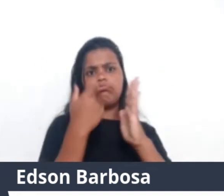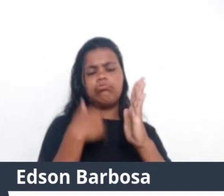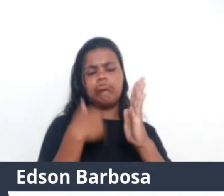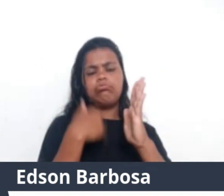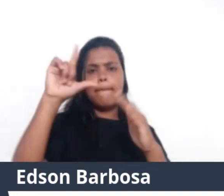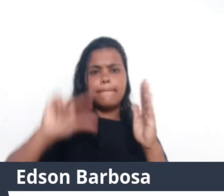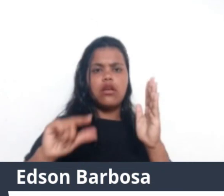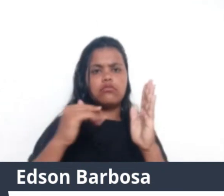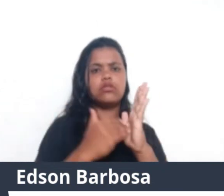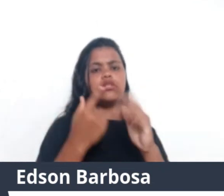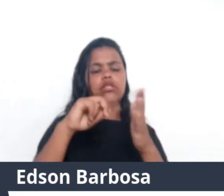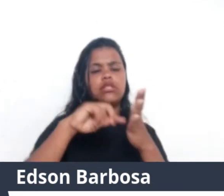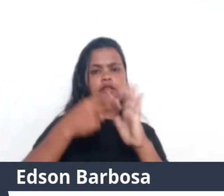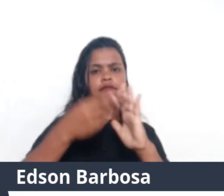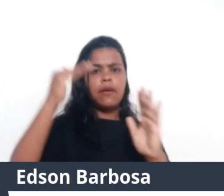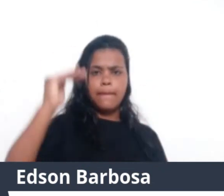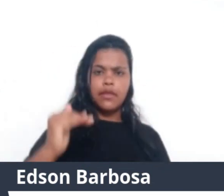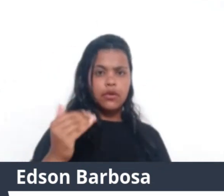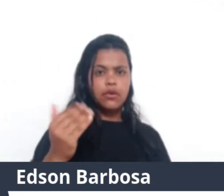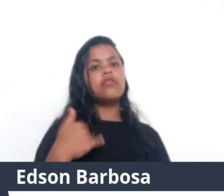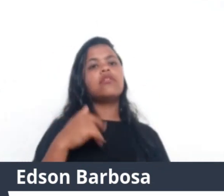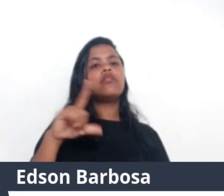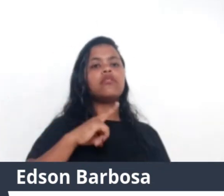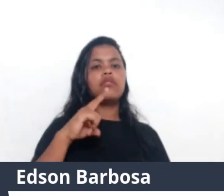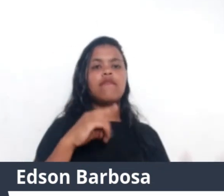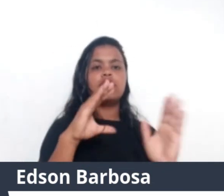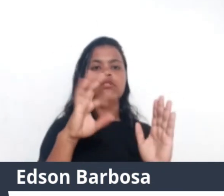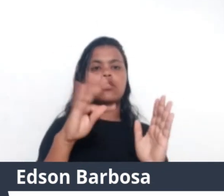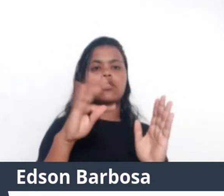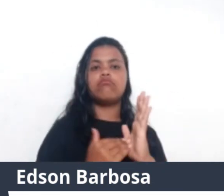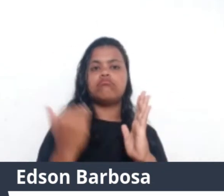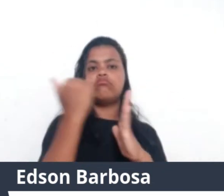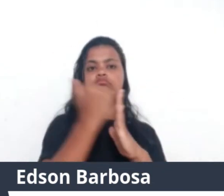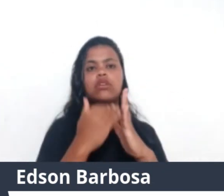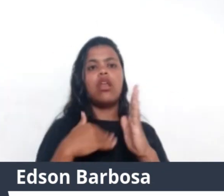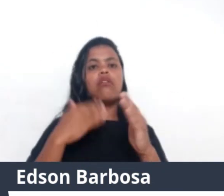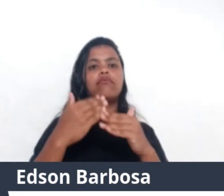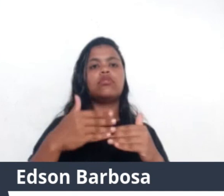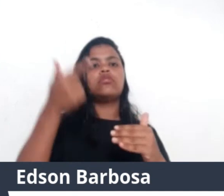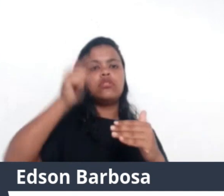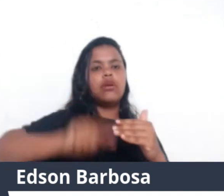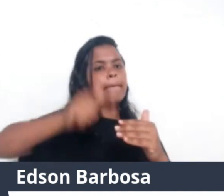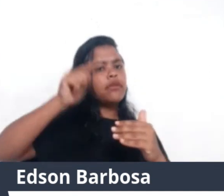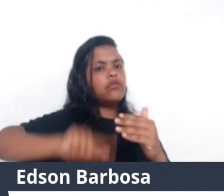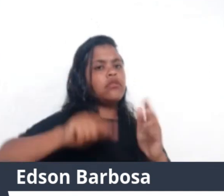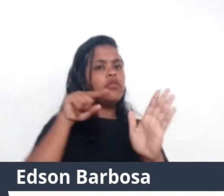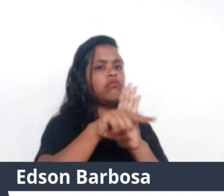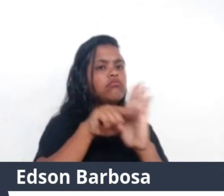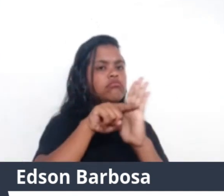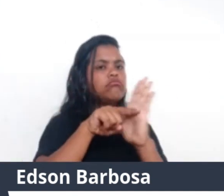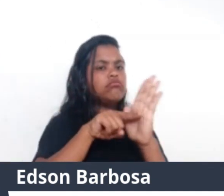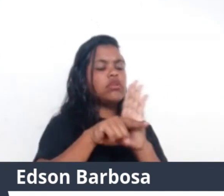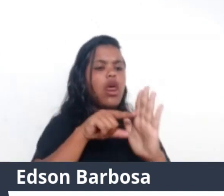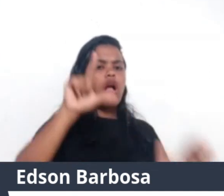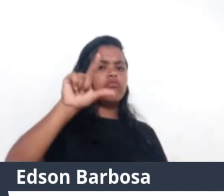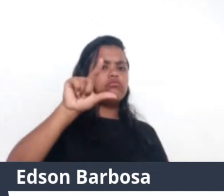carga viral. Então, ele deu um CT alto, aí ao longo das semanas ele foi repetindo os exames, aí ele foi baixando o CT,